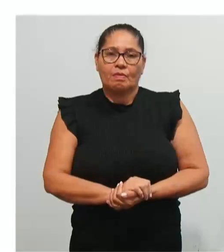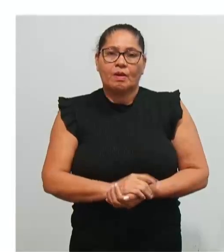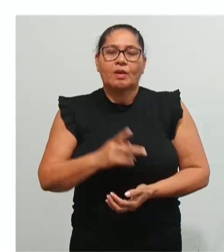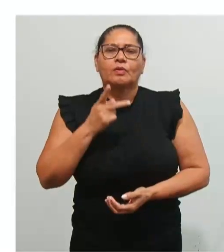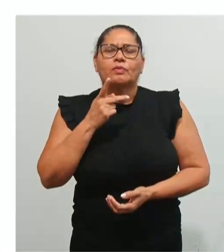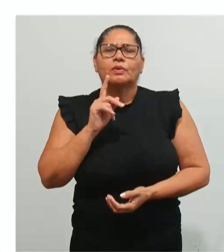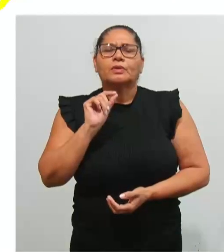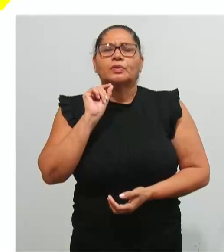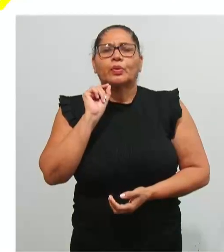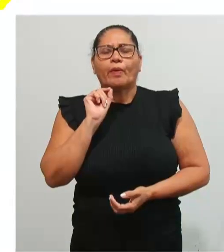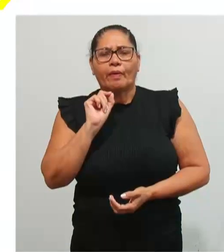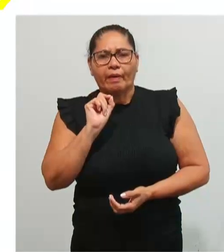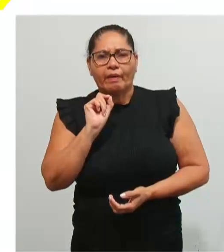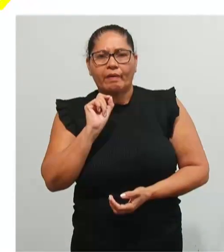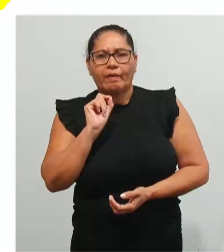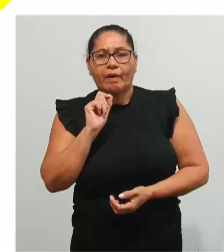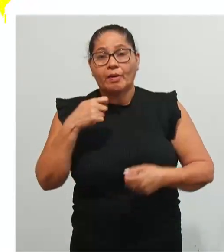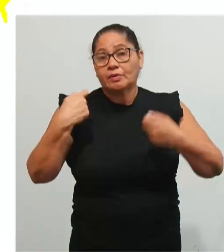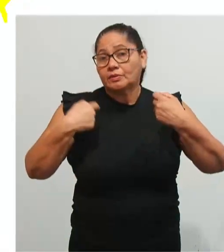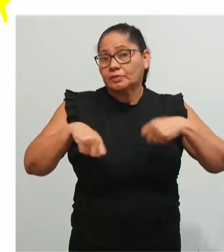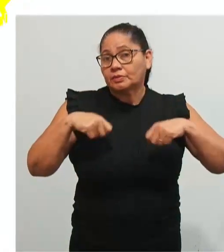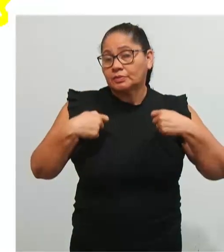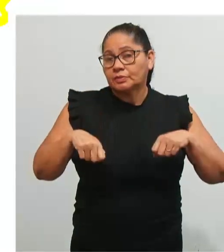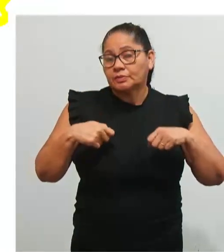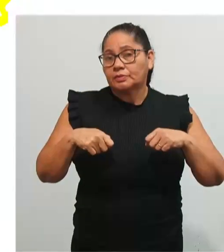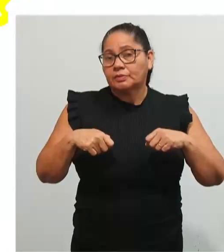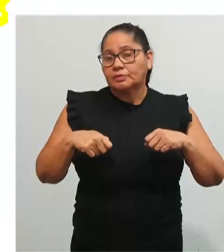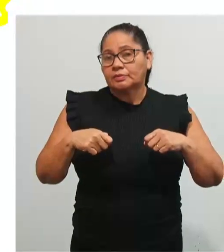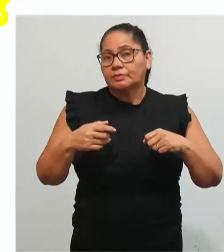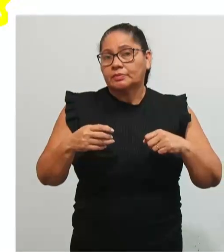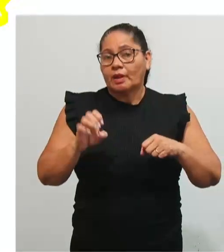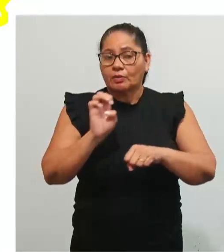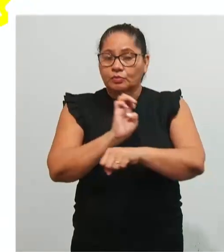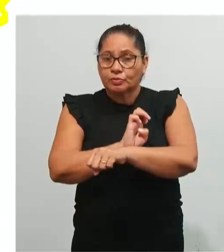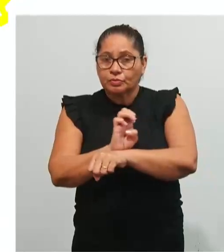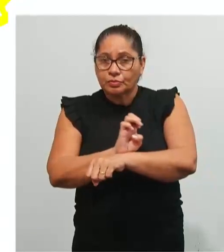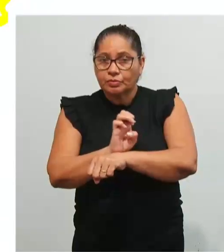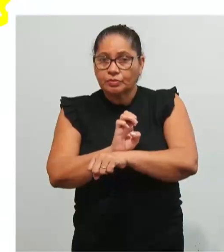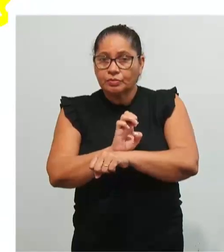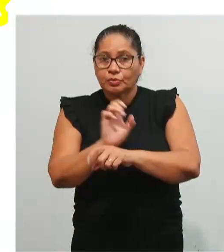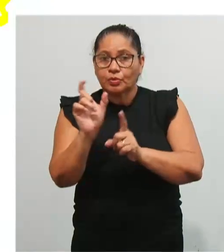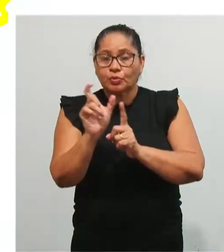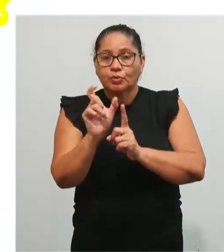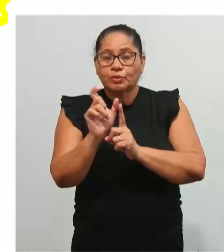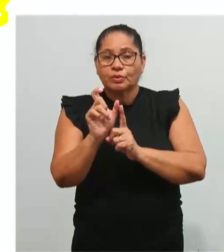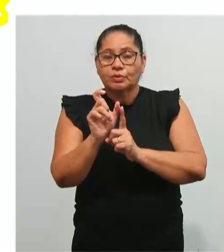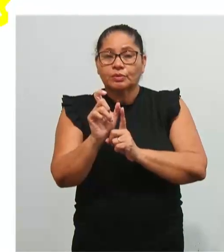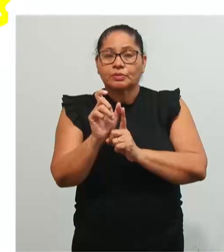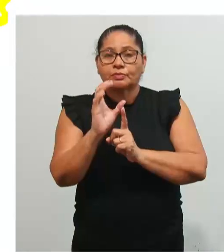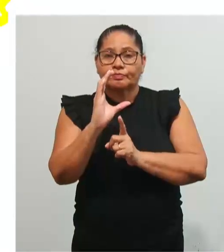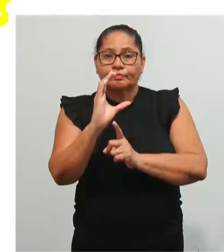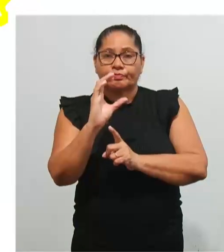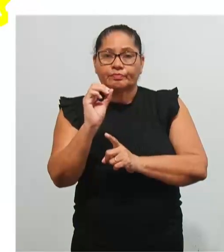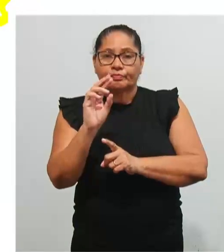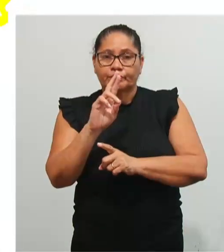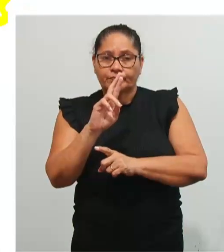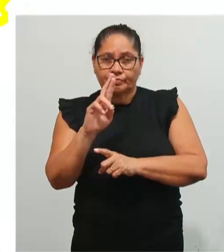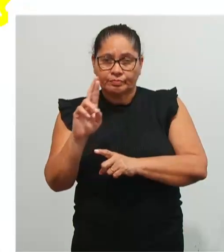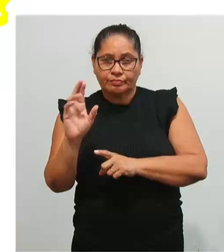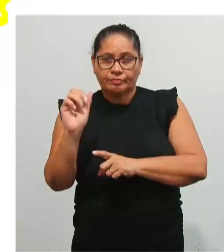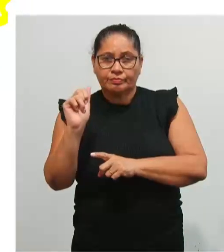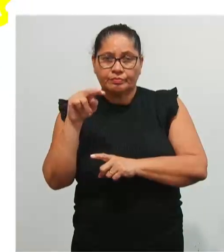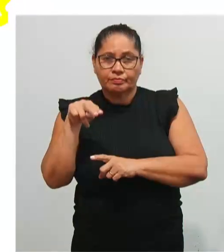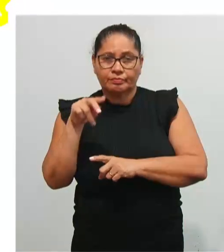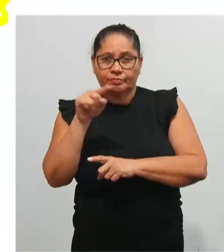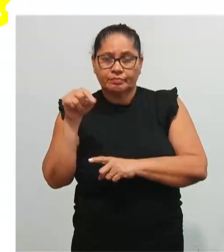que precisamos de uma reforma de aparelho do Estado. Nas palavras do Carranza, a reforma do Estado deve